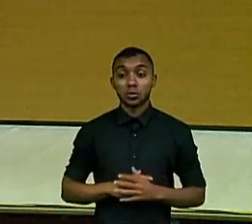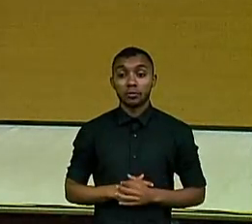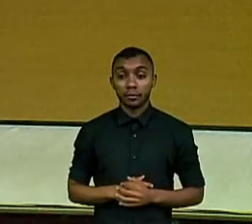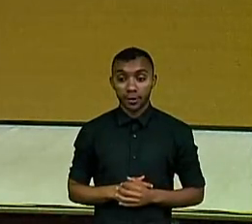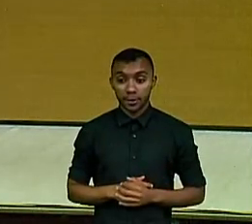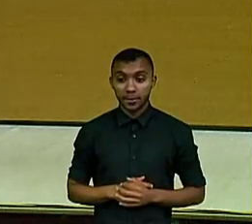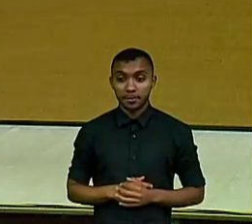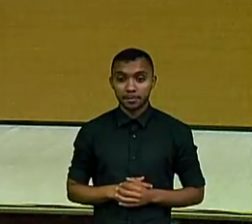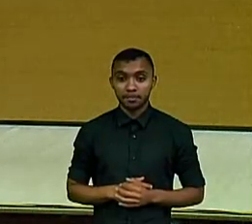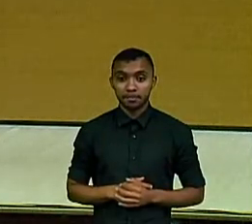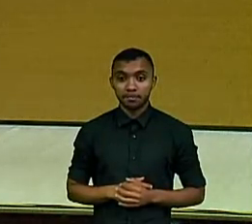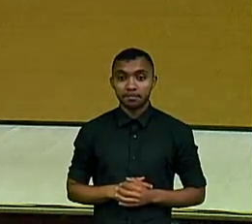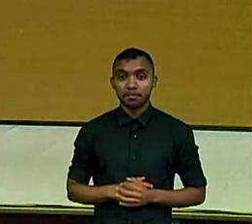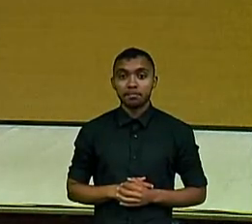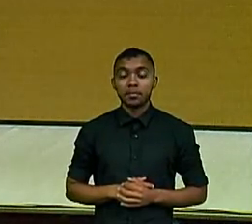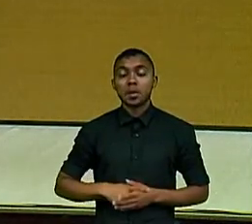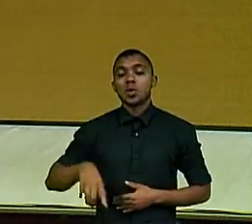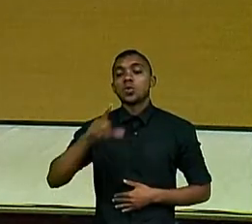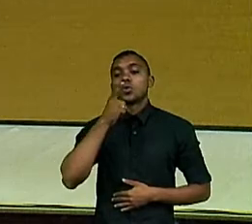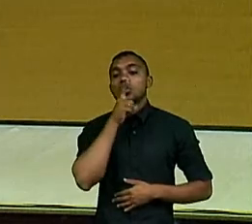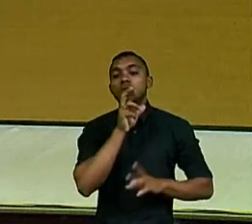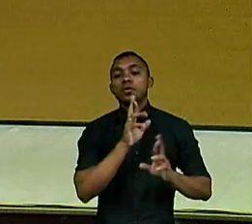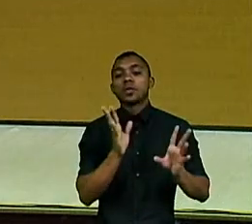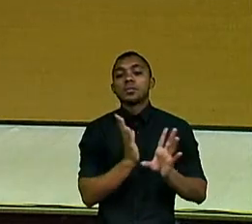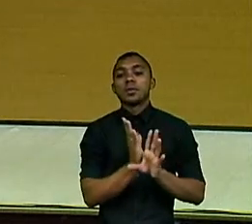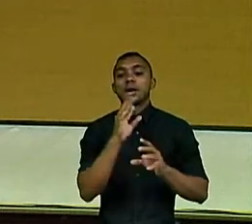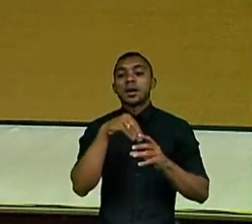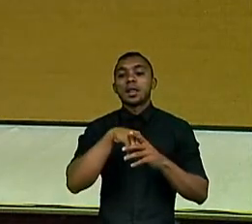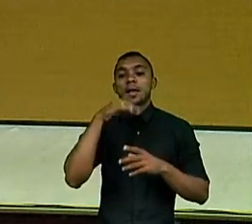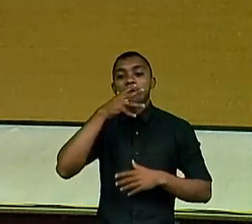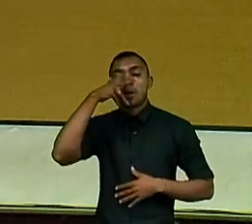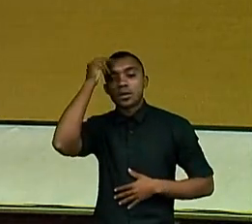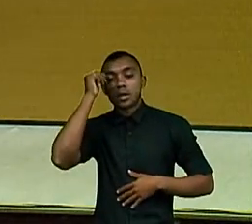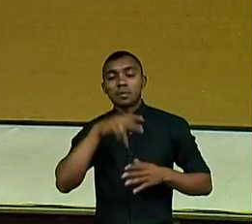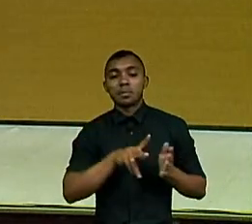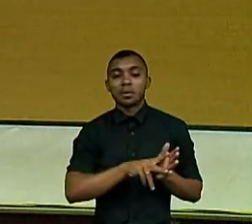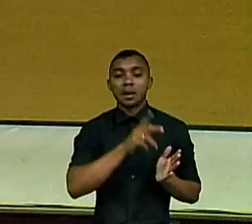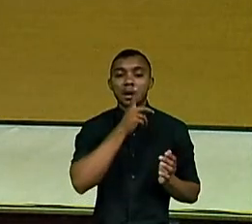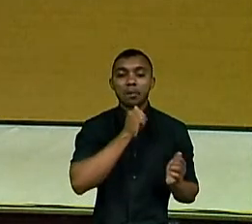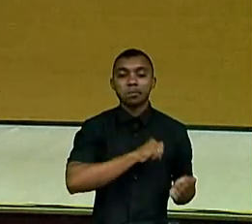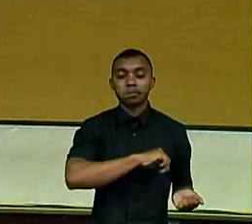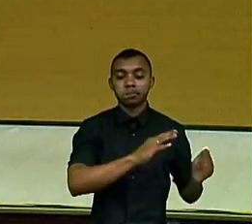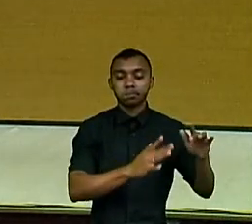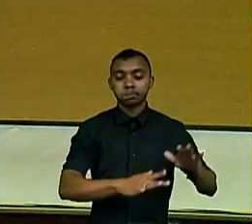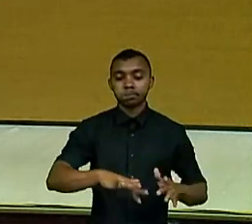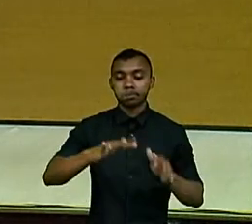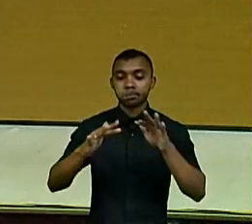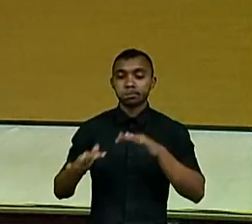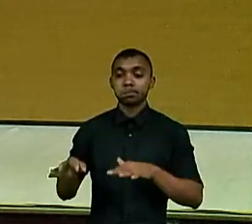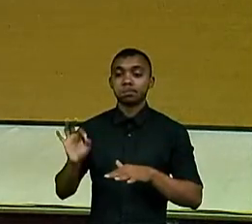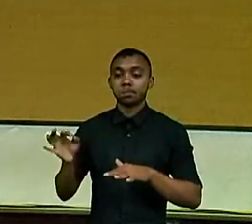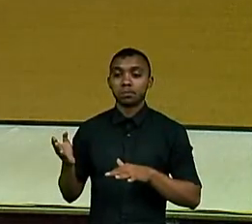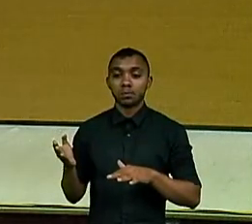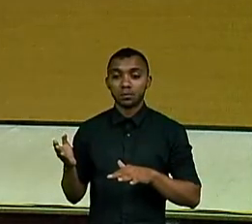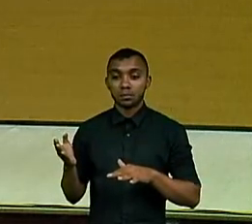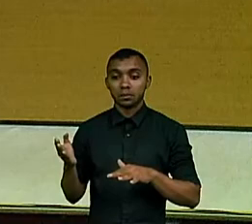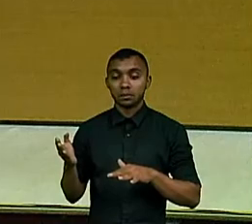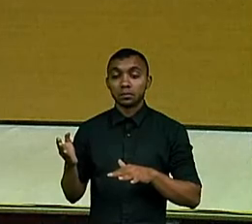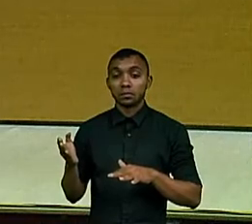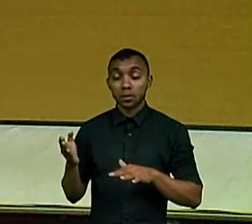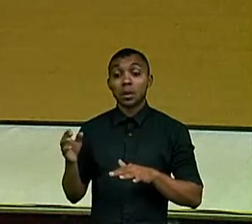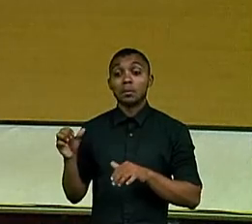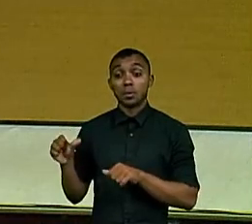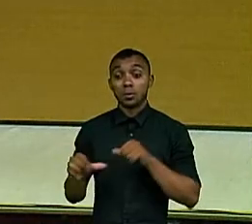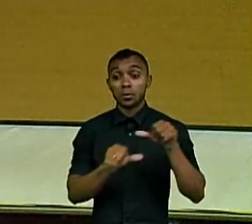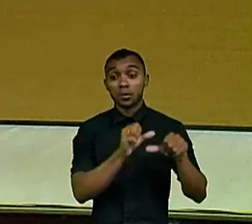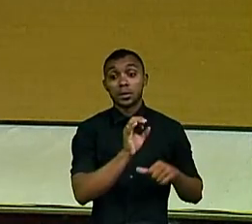fazer com que a velocidade da onda que está sendo produzida em alto mar seja modificada